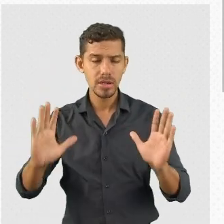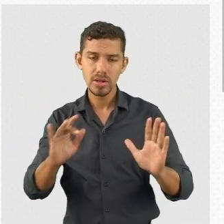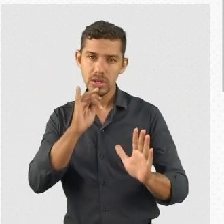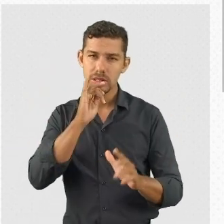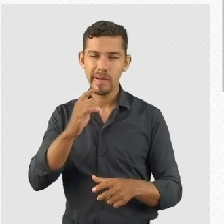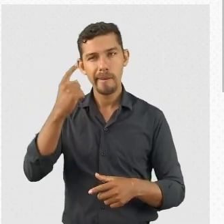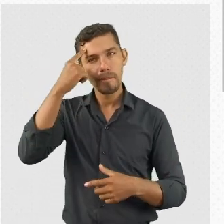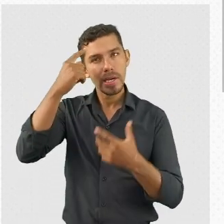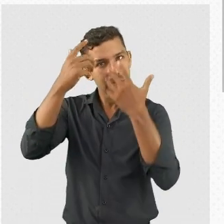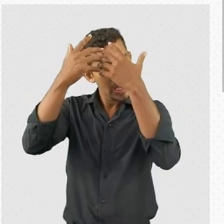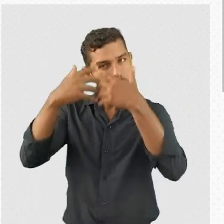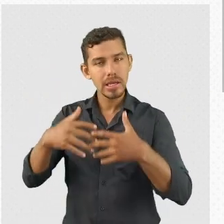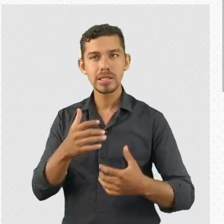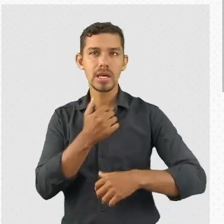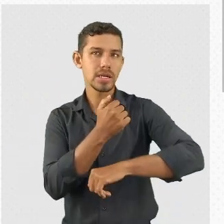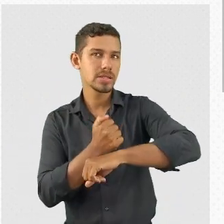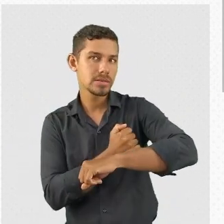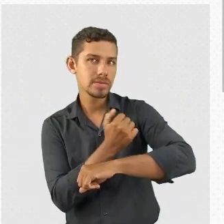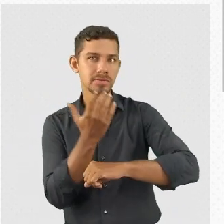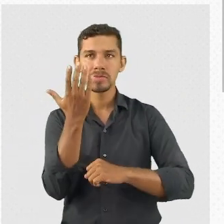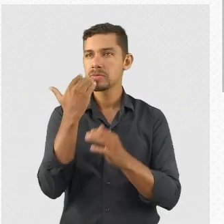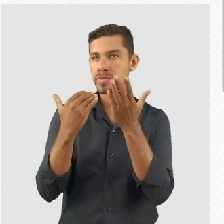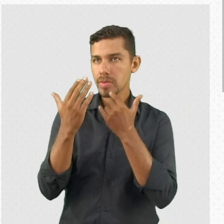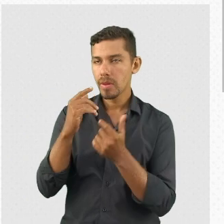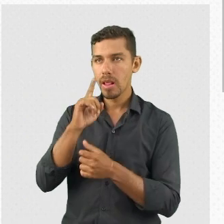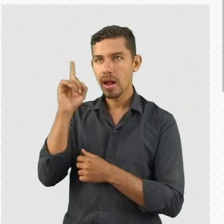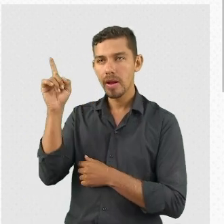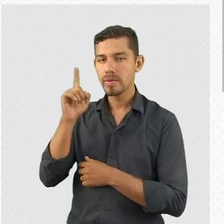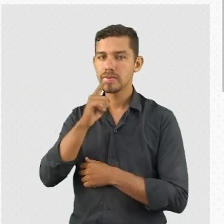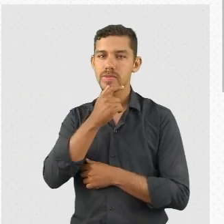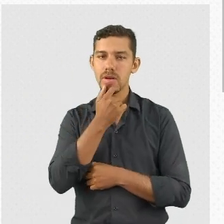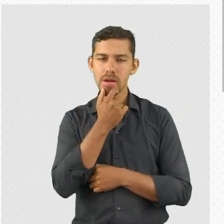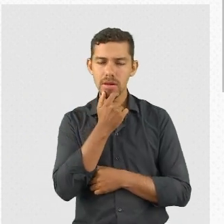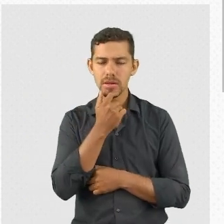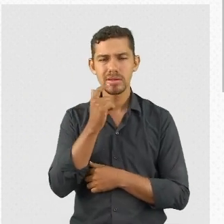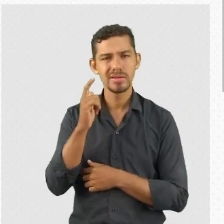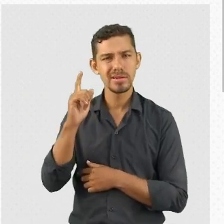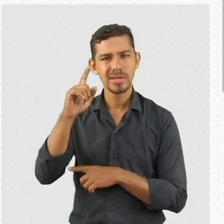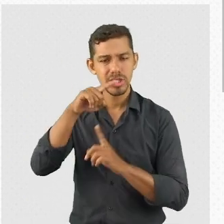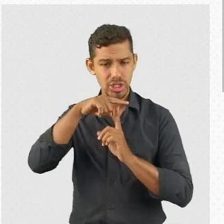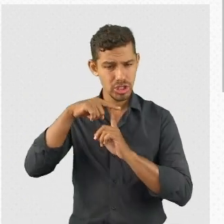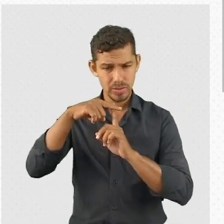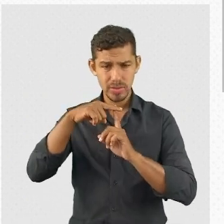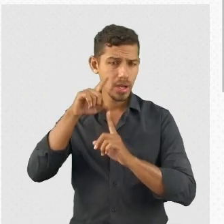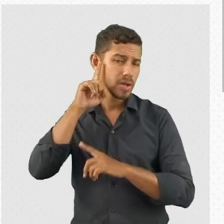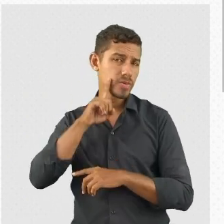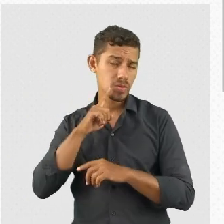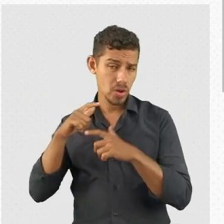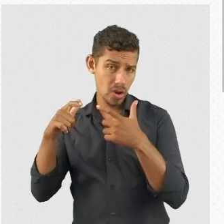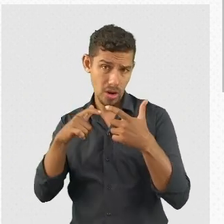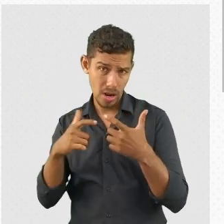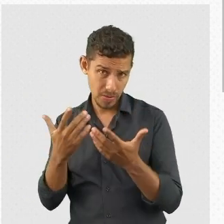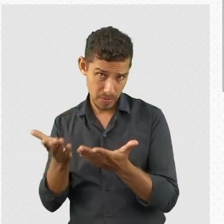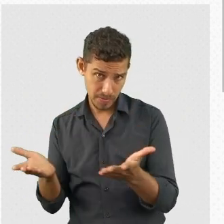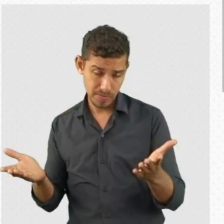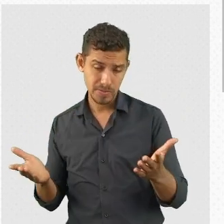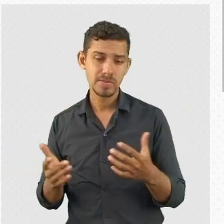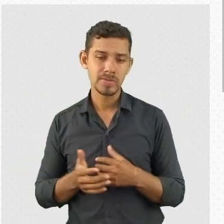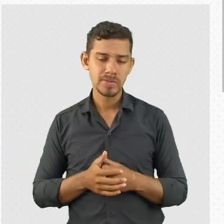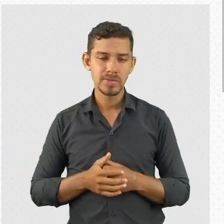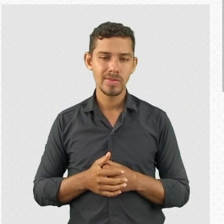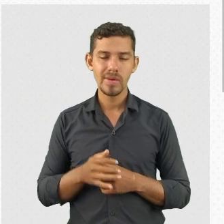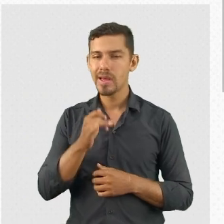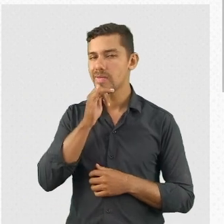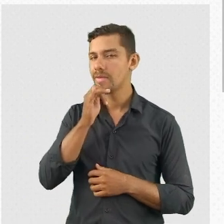a gente pensa na gastronomia, na culinária, na alimentação, nas comidas típicas de um determinado local, nós